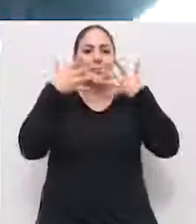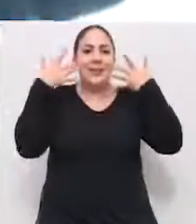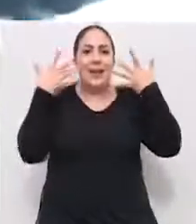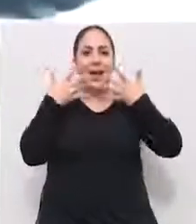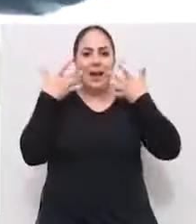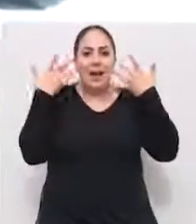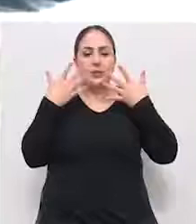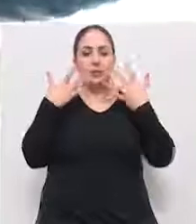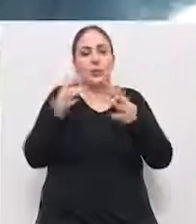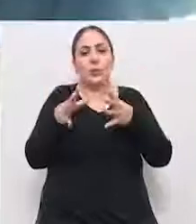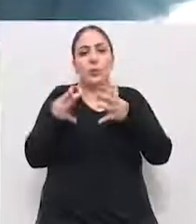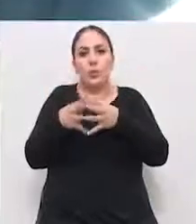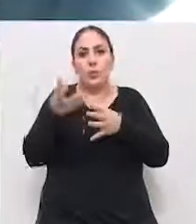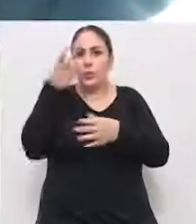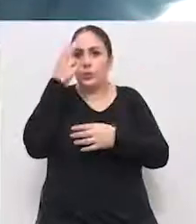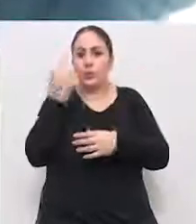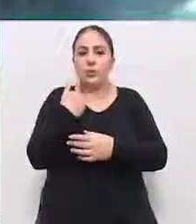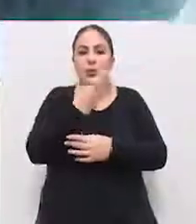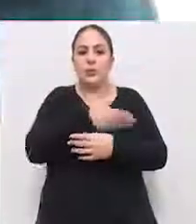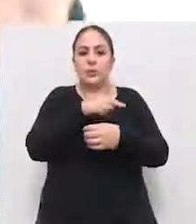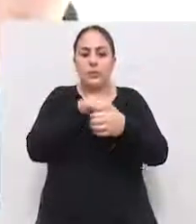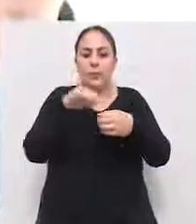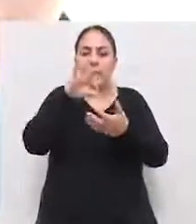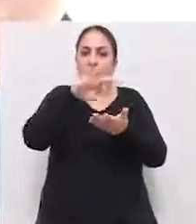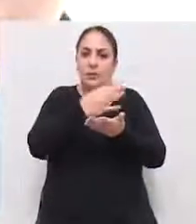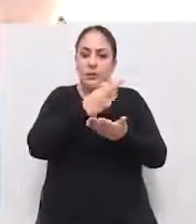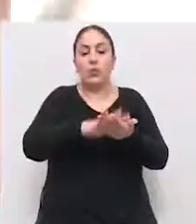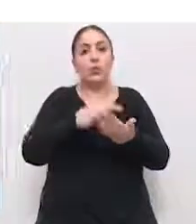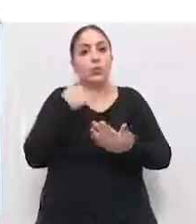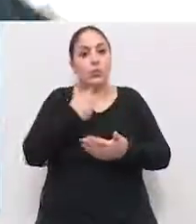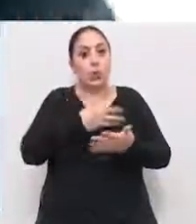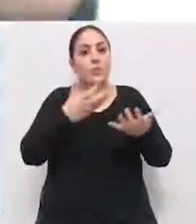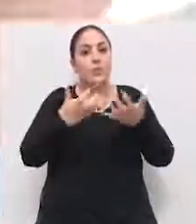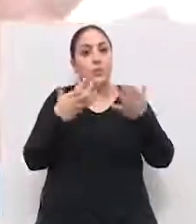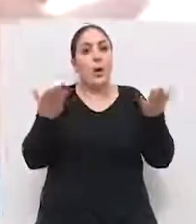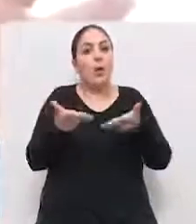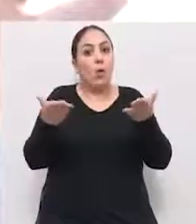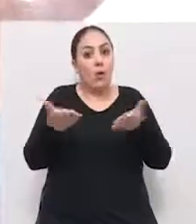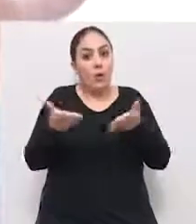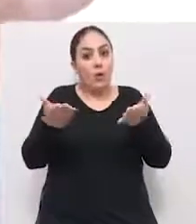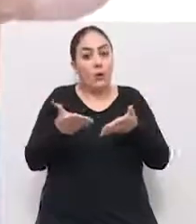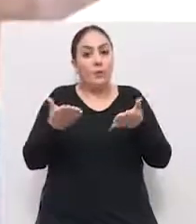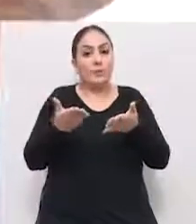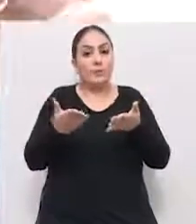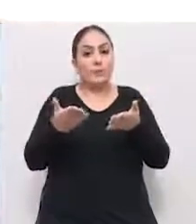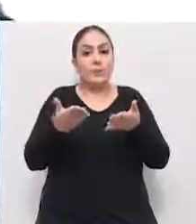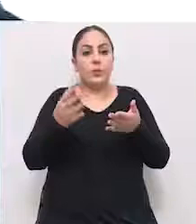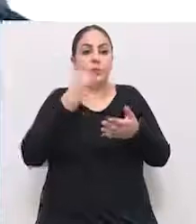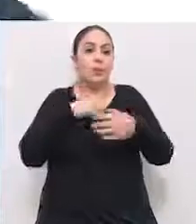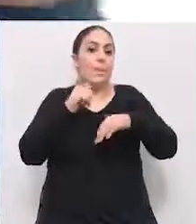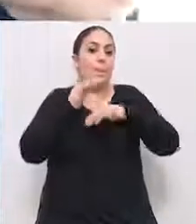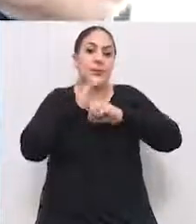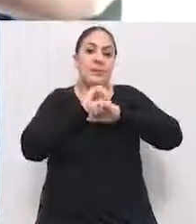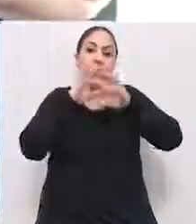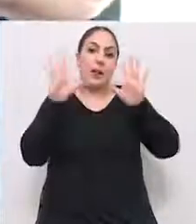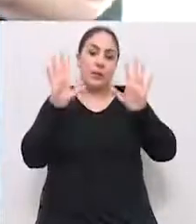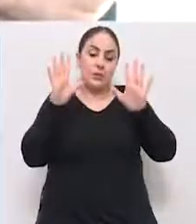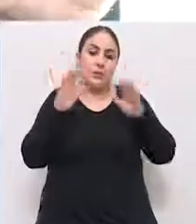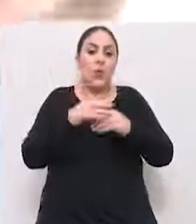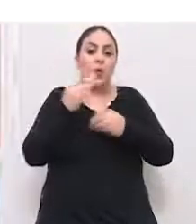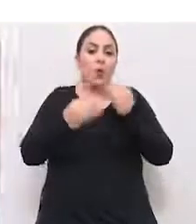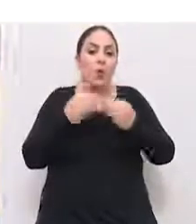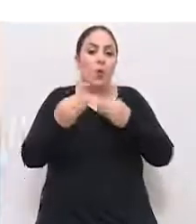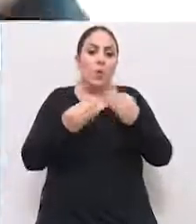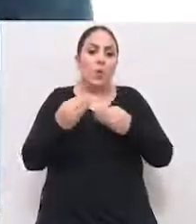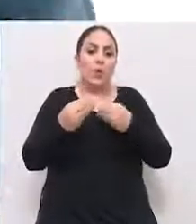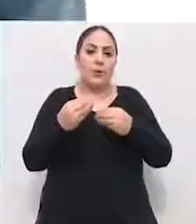de teatro, os grupos culturais da nossa cidade estão se inscrevendo. Nós queremos agora colocar da forma mais transparente